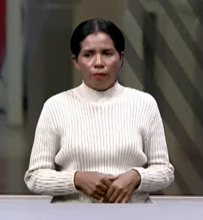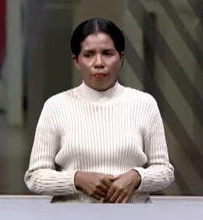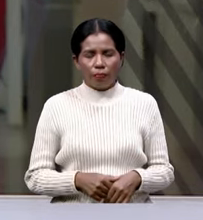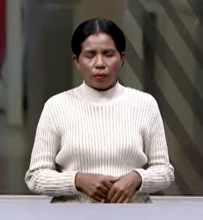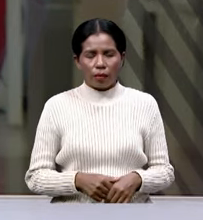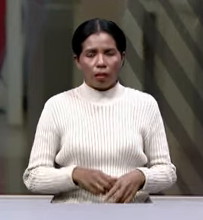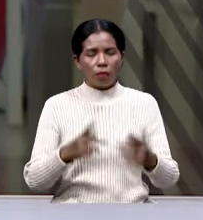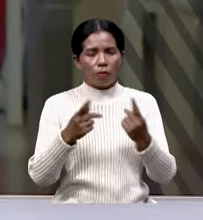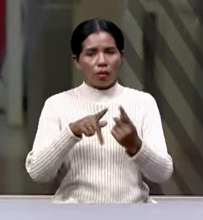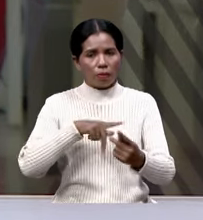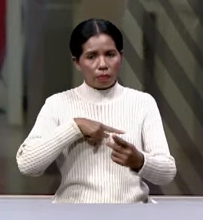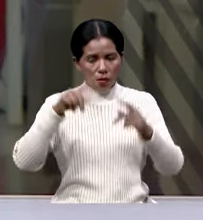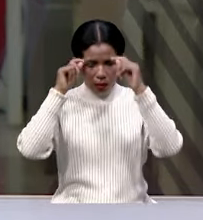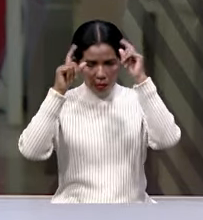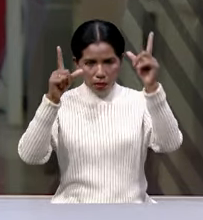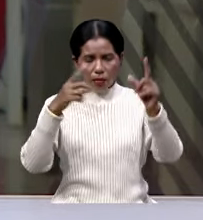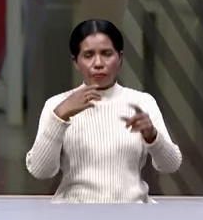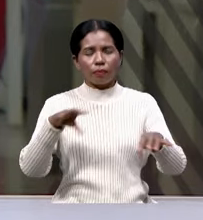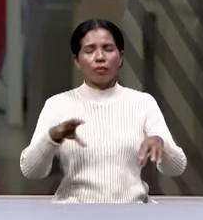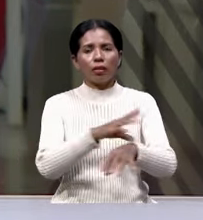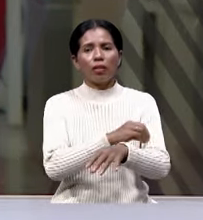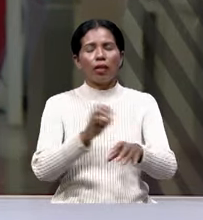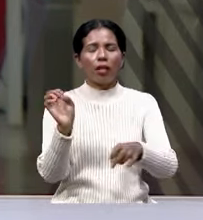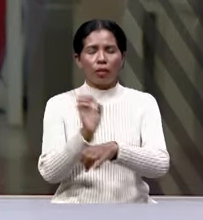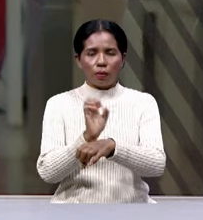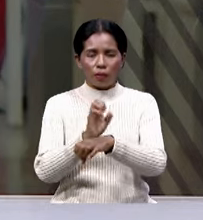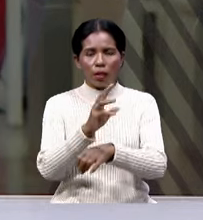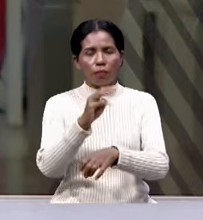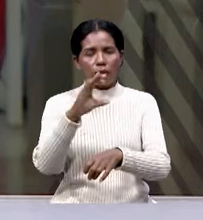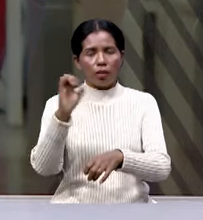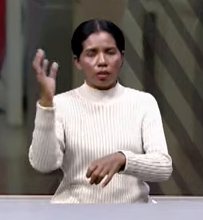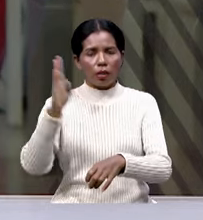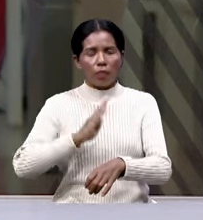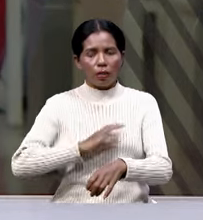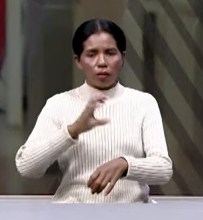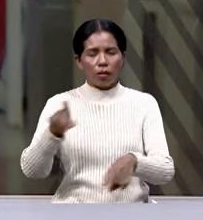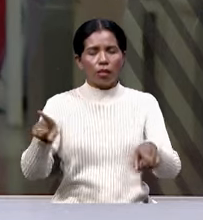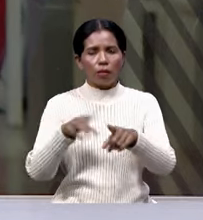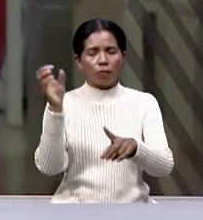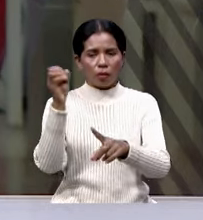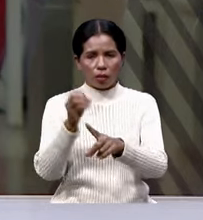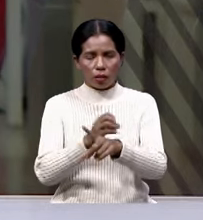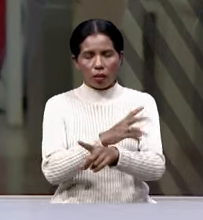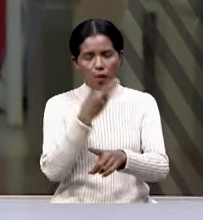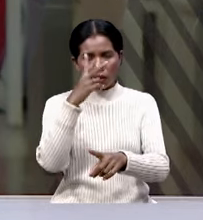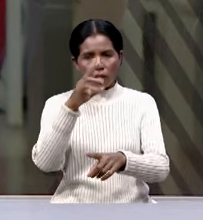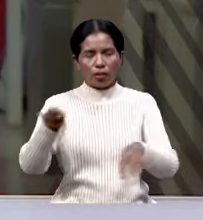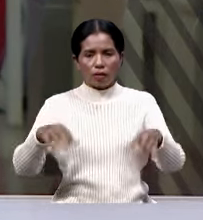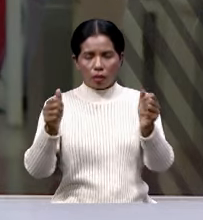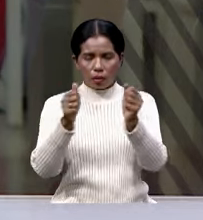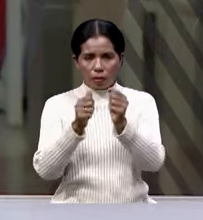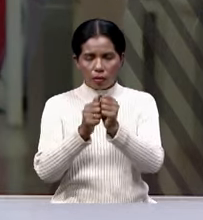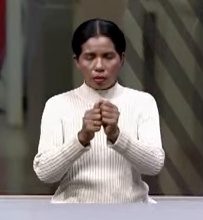Setor privado Timor-Leste considera Fórum Cooperação Econômica no Comercial e a Macau no dar oportunidade a tu consolidar a relação